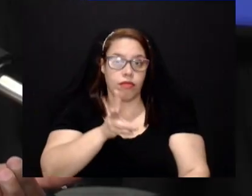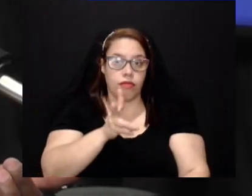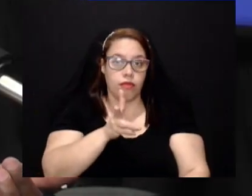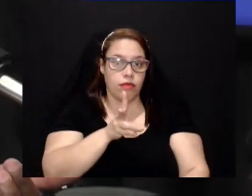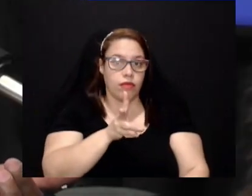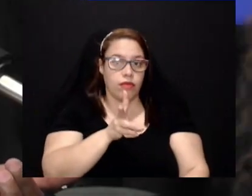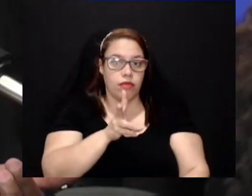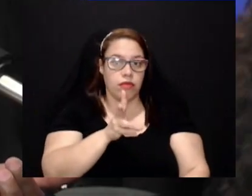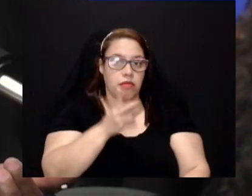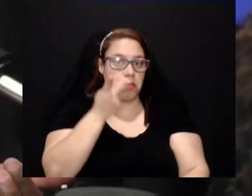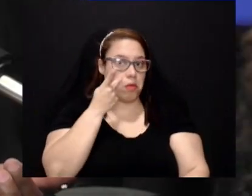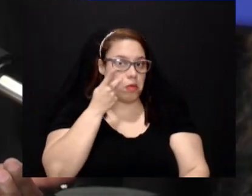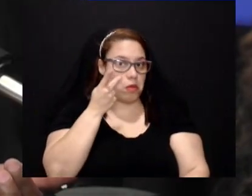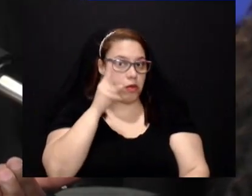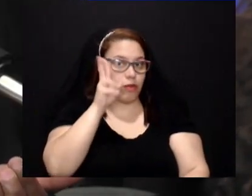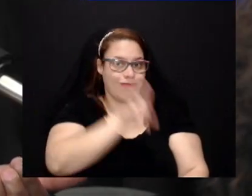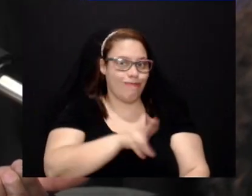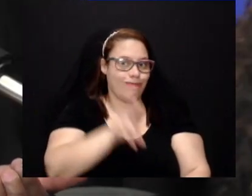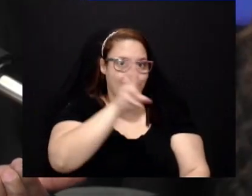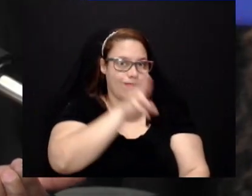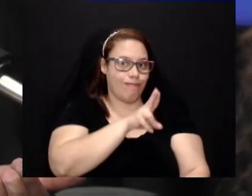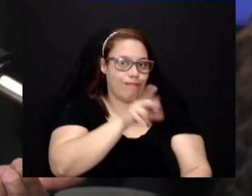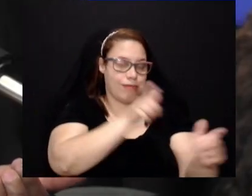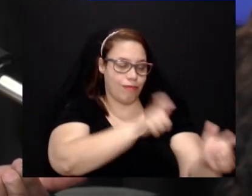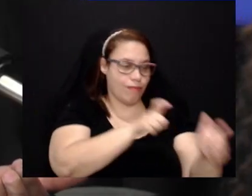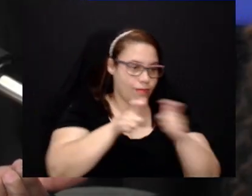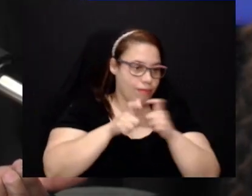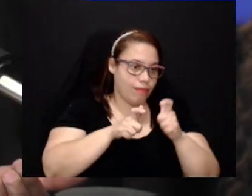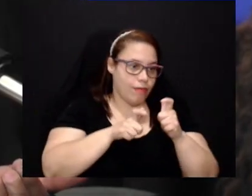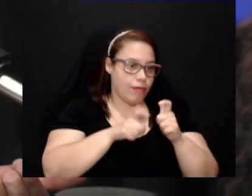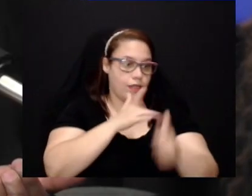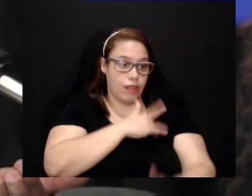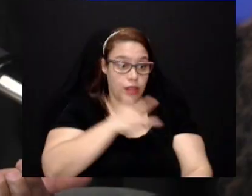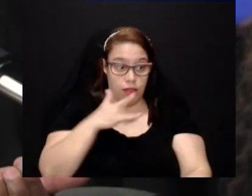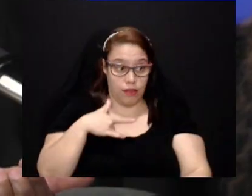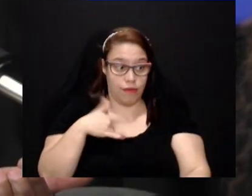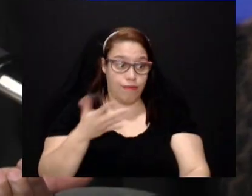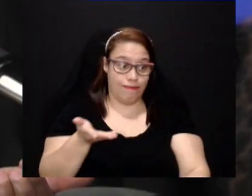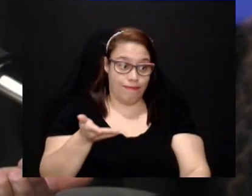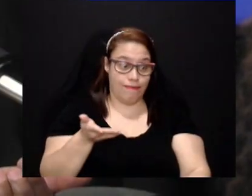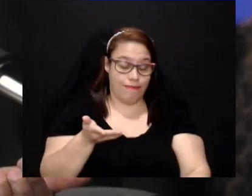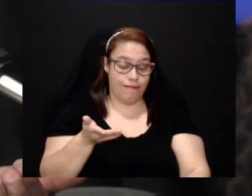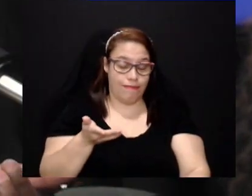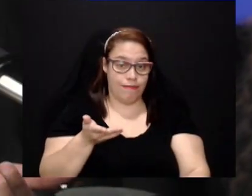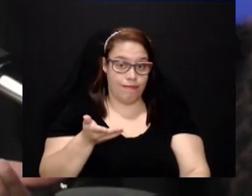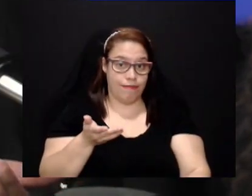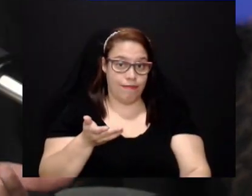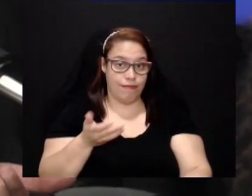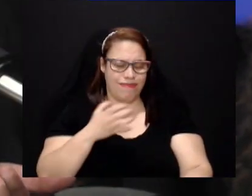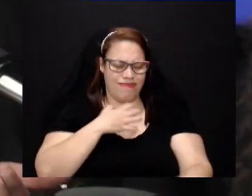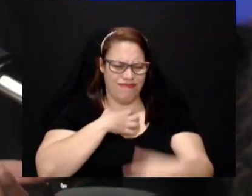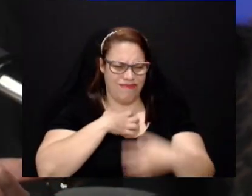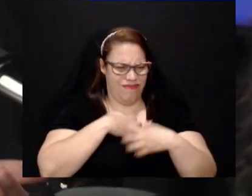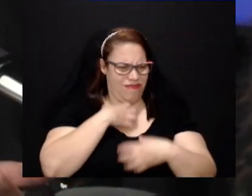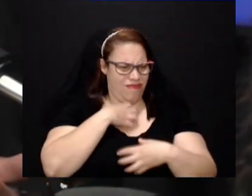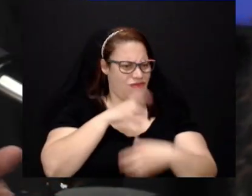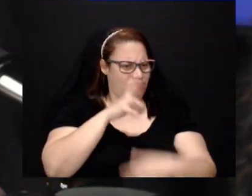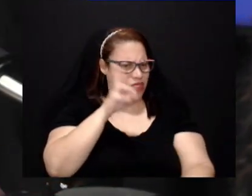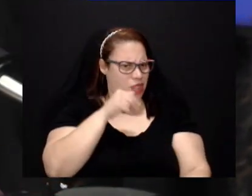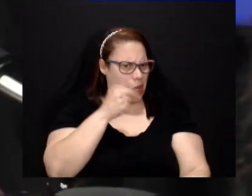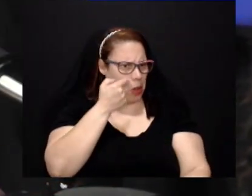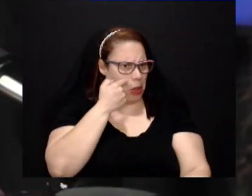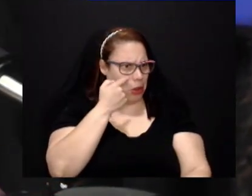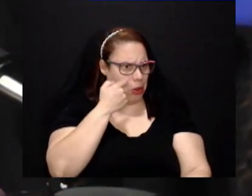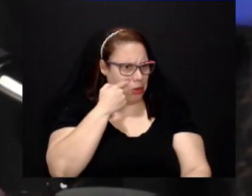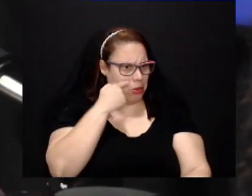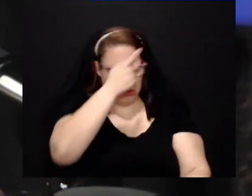uma usuária daquele espaço, que ela é da saúde, né? E isso a incomodava, porque ela nunca era vista como uma pessoa que estava